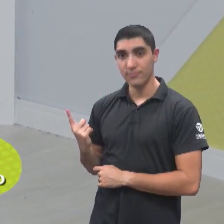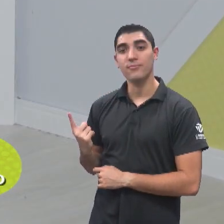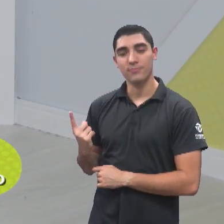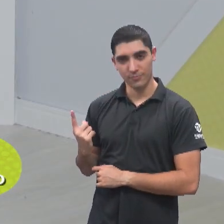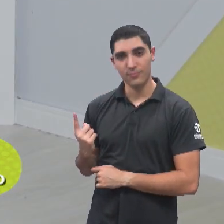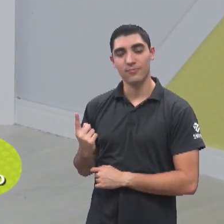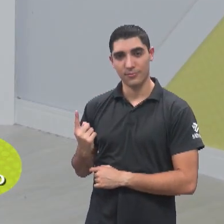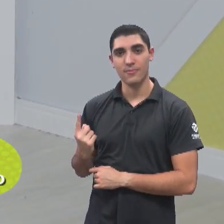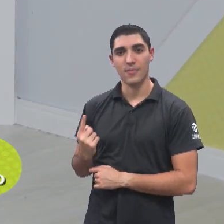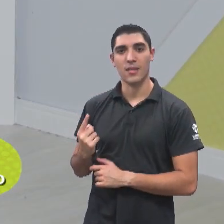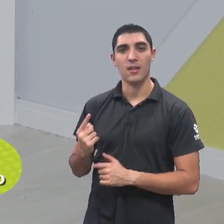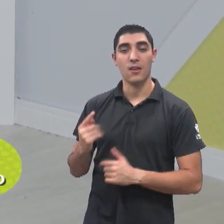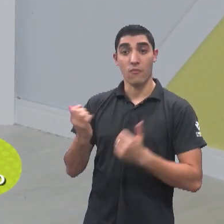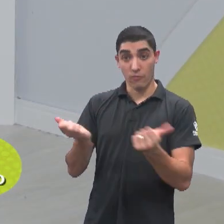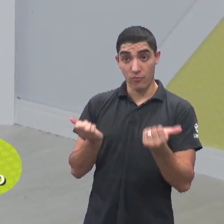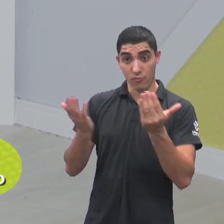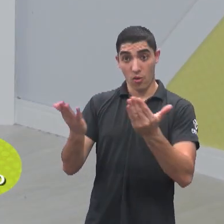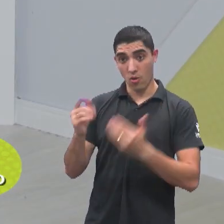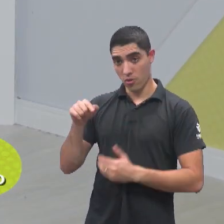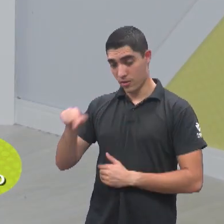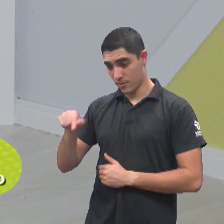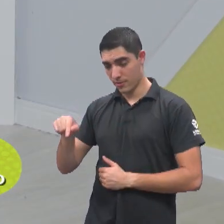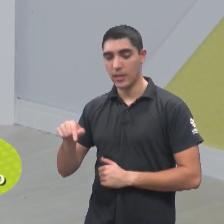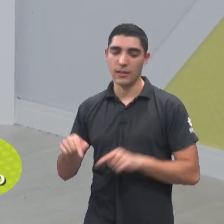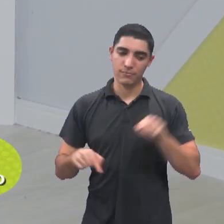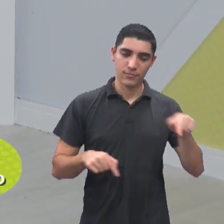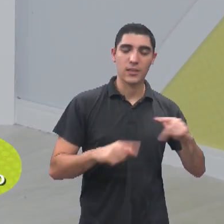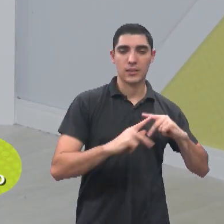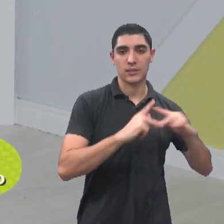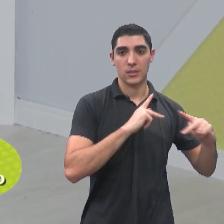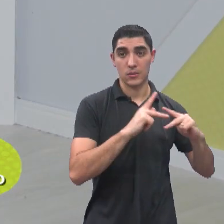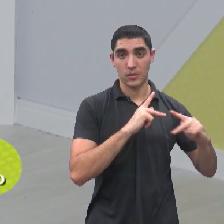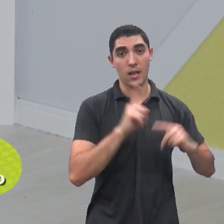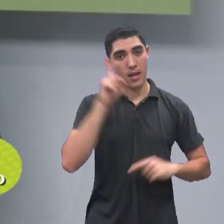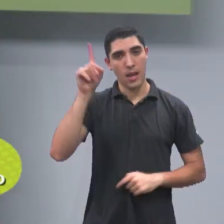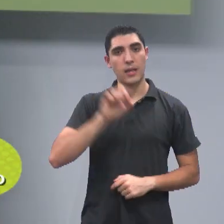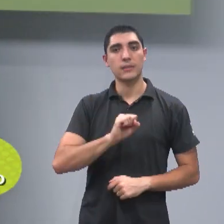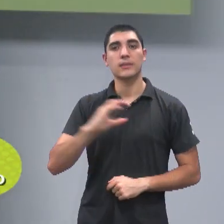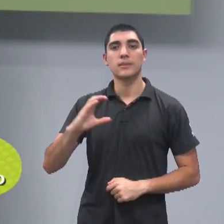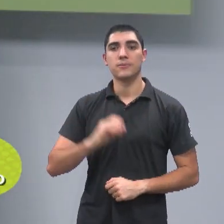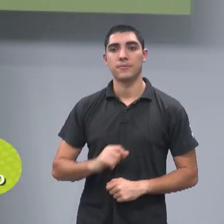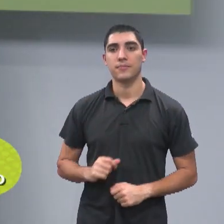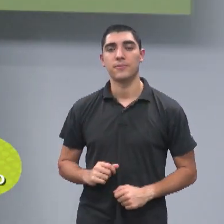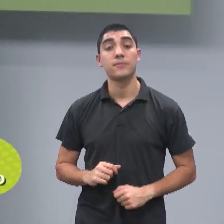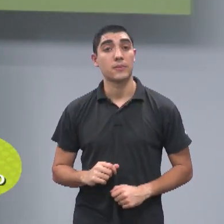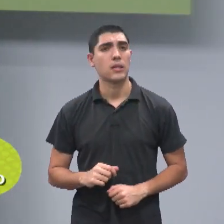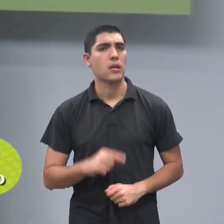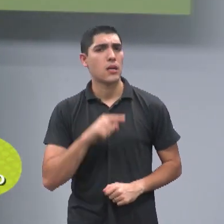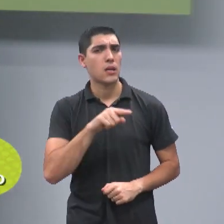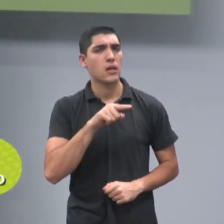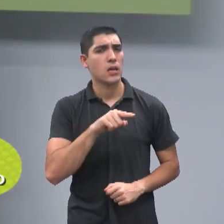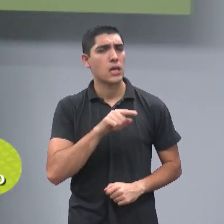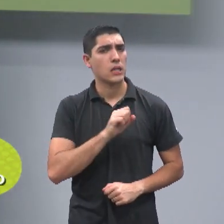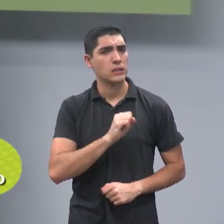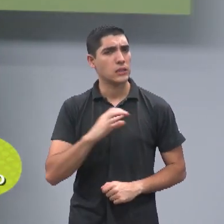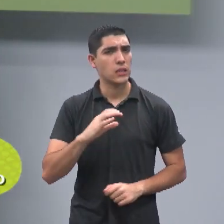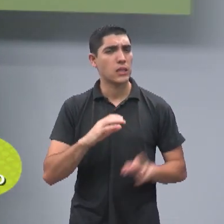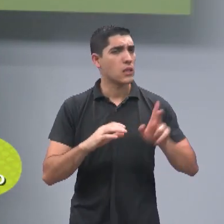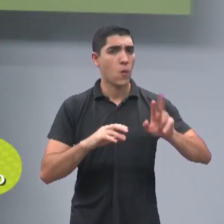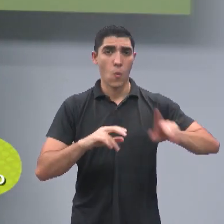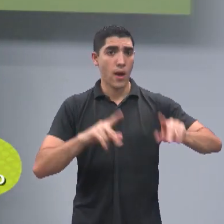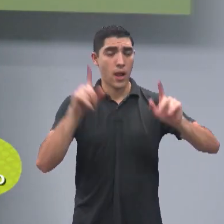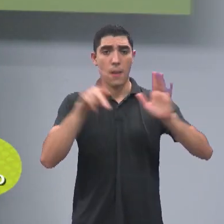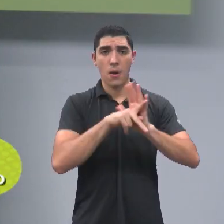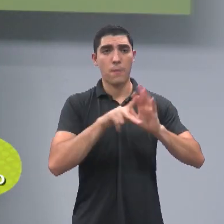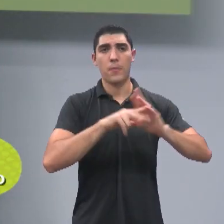Carlos Alberto Costa Neto. É o jogo lá contra o Avaí Kinderman em Santa Catarina. Pois não, Bruno? Esse jogo parece que é em Caçador, não é em Florianópolis. Então isso, Caçador, tem que